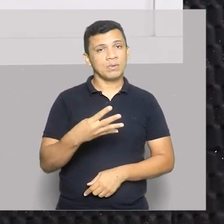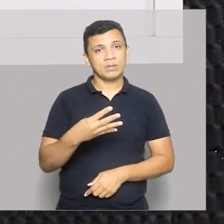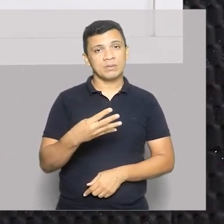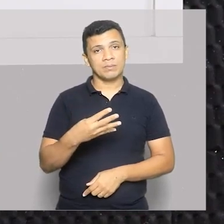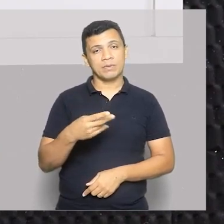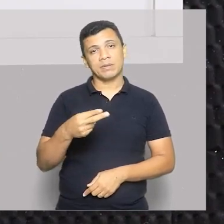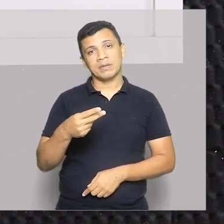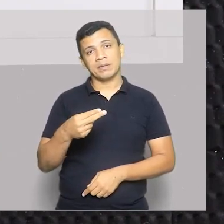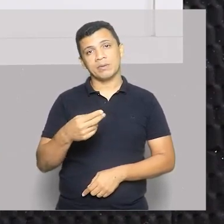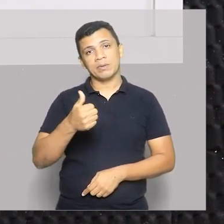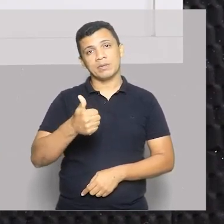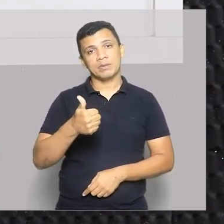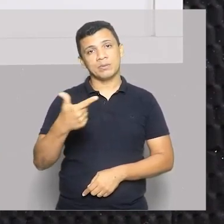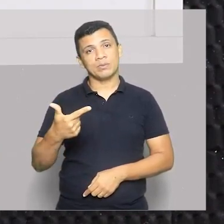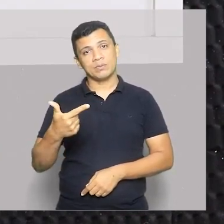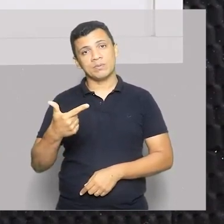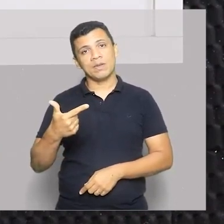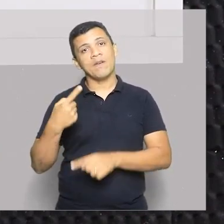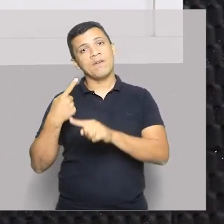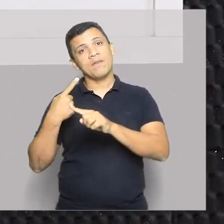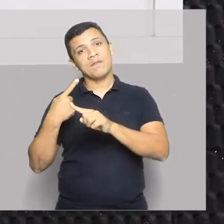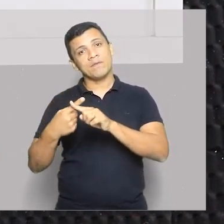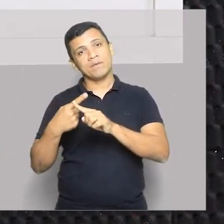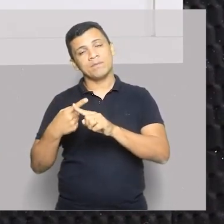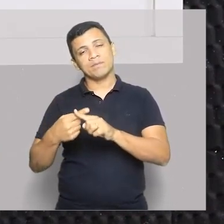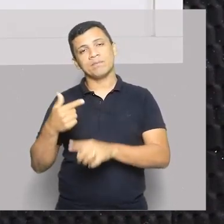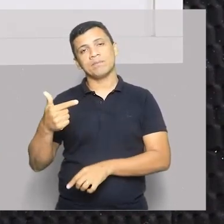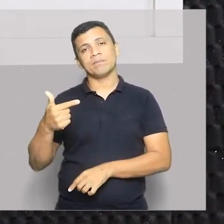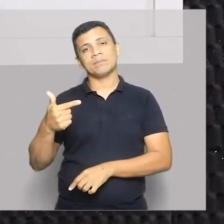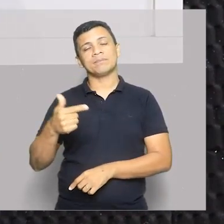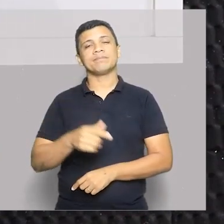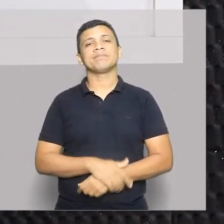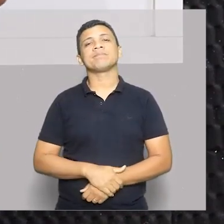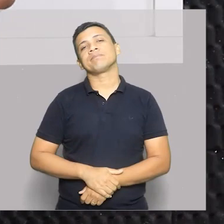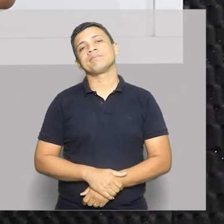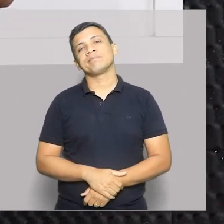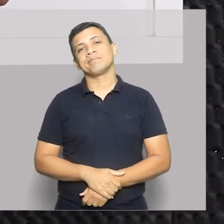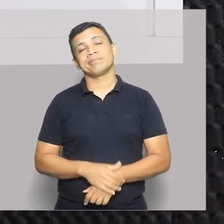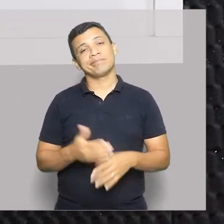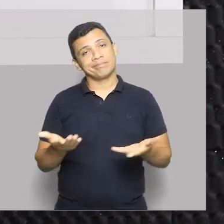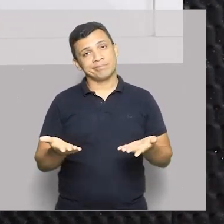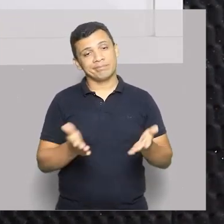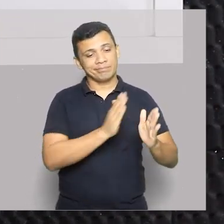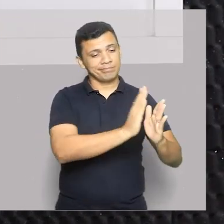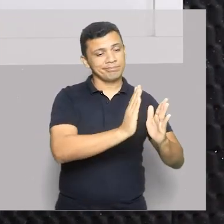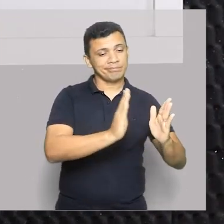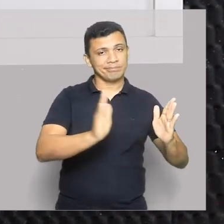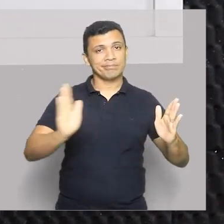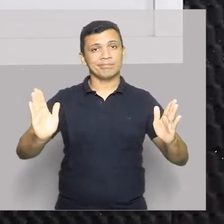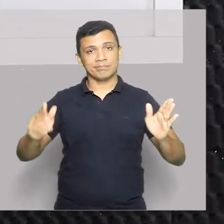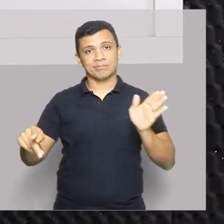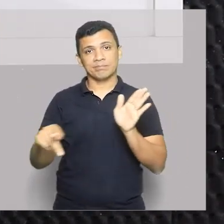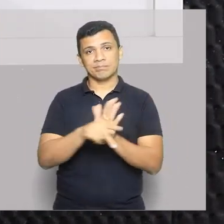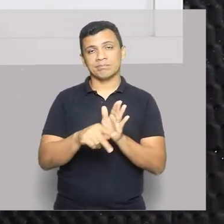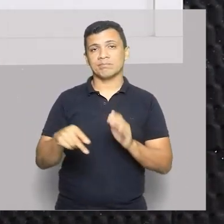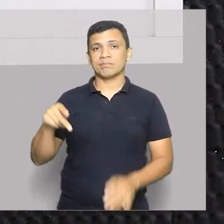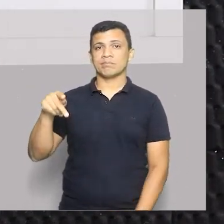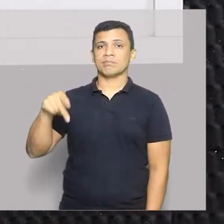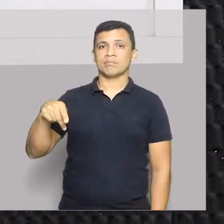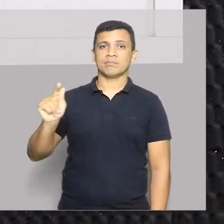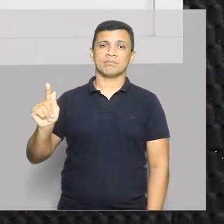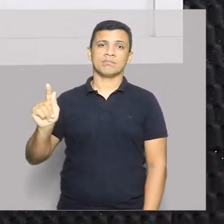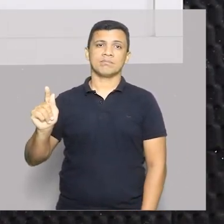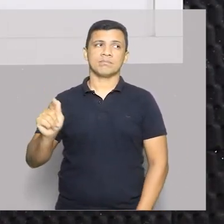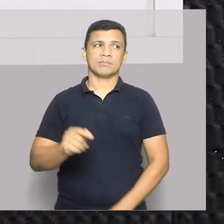12 vezes 2, certo? Então esse é o comportamento da PG, tá?